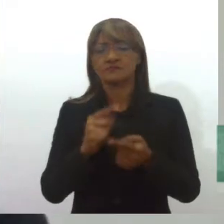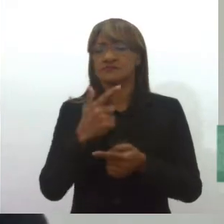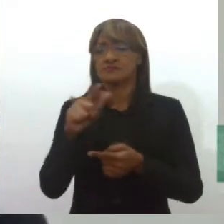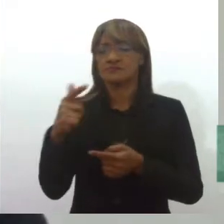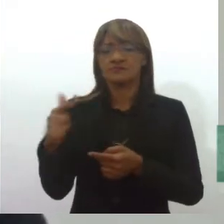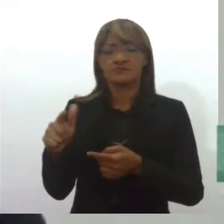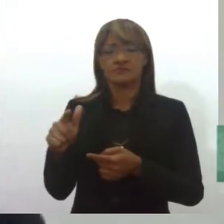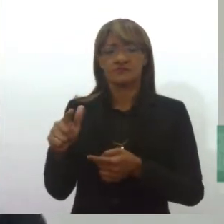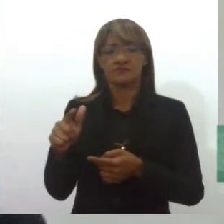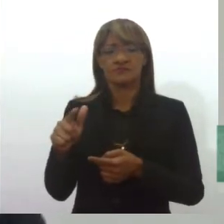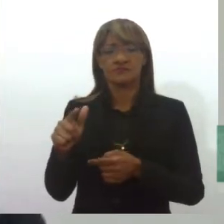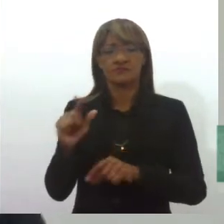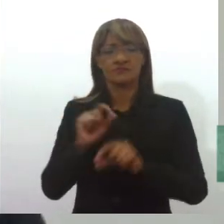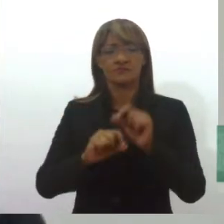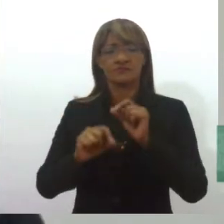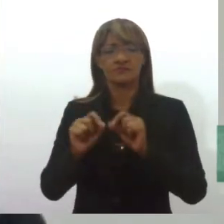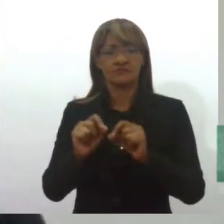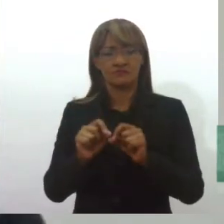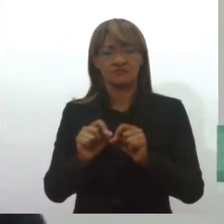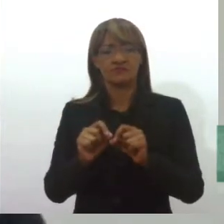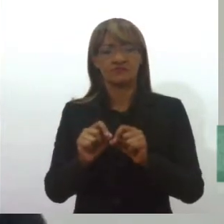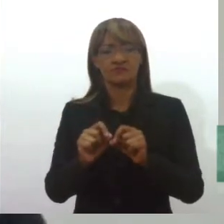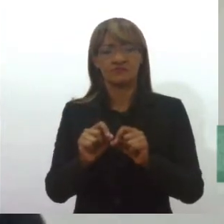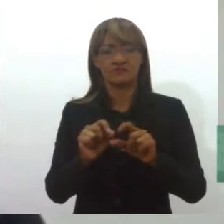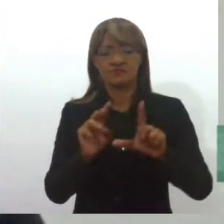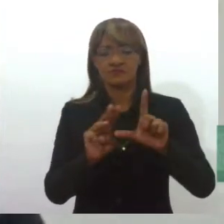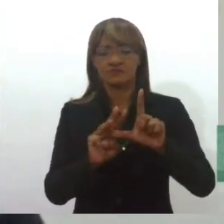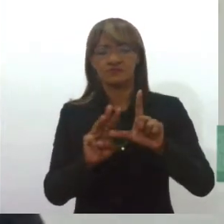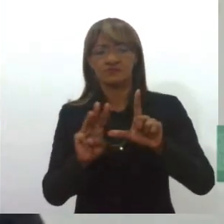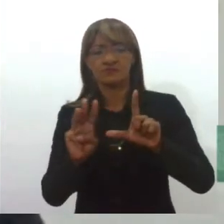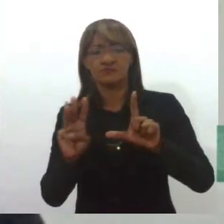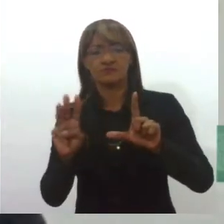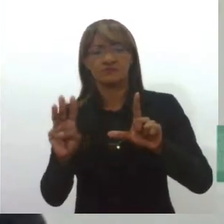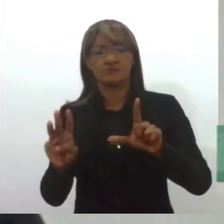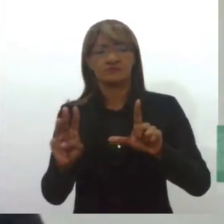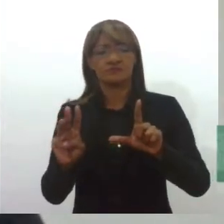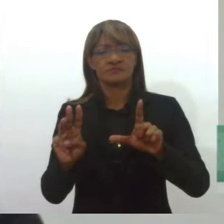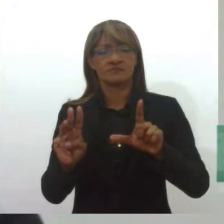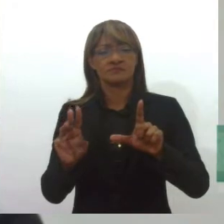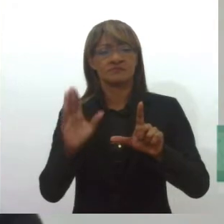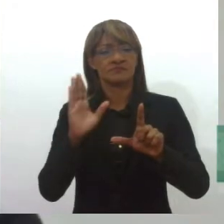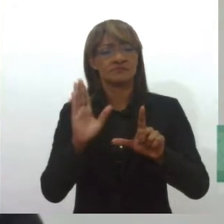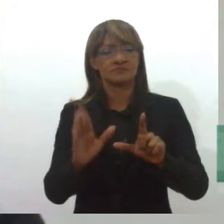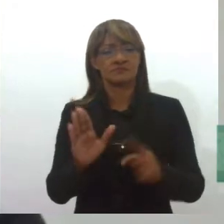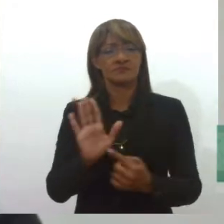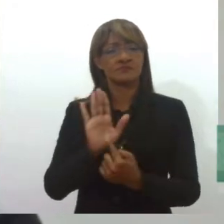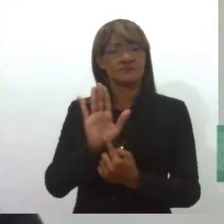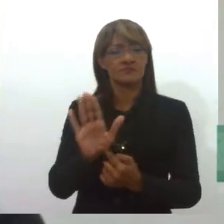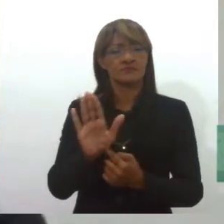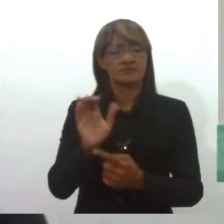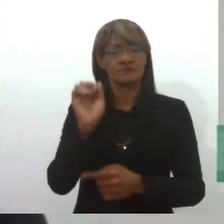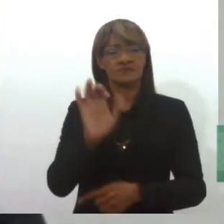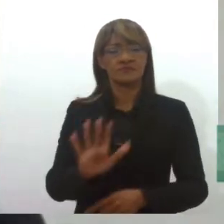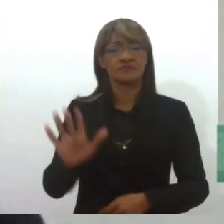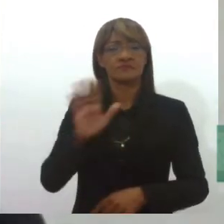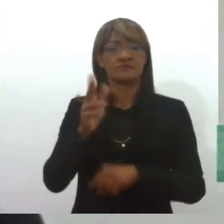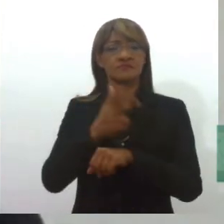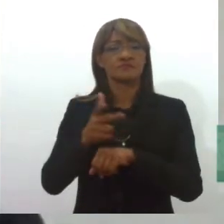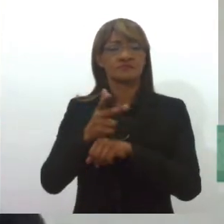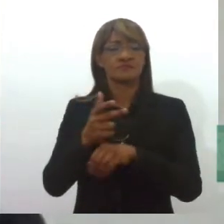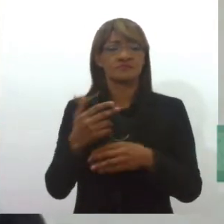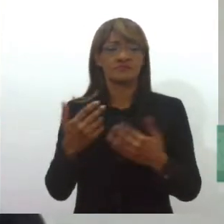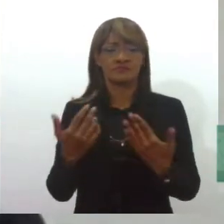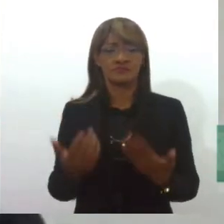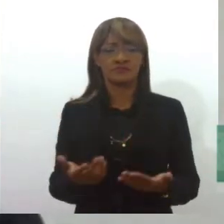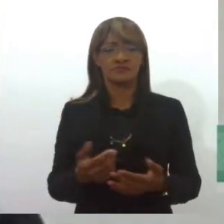têm contas ou sites que estão depositando essas imagens e esses vídeos. Então, a sociedade